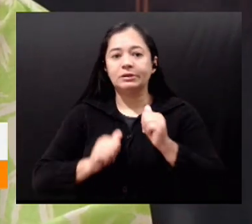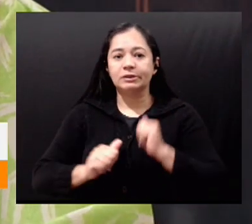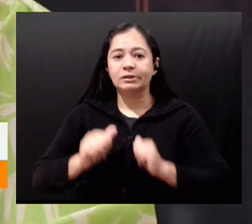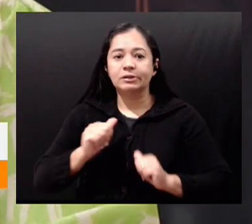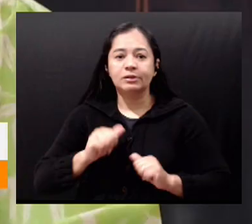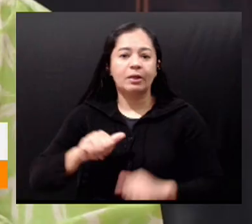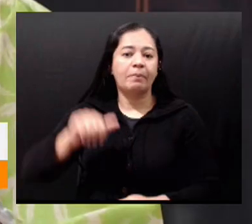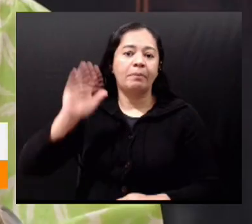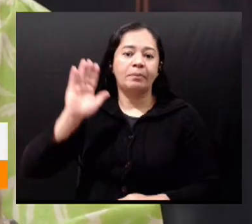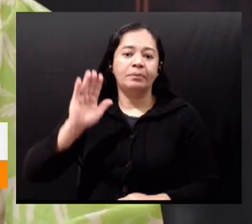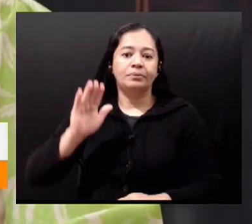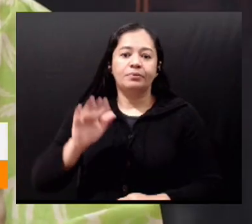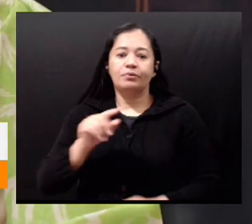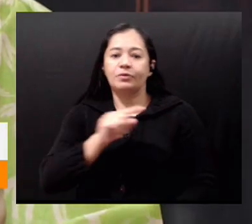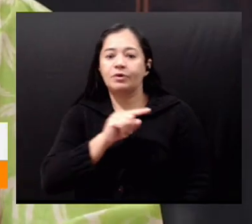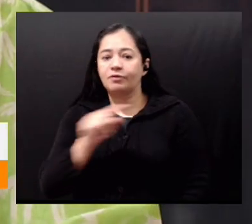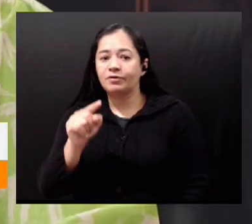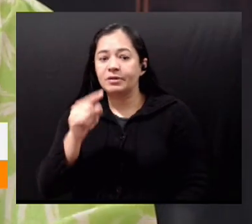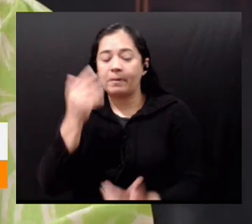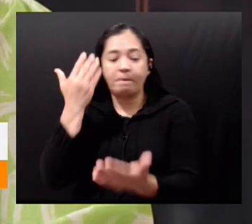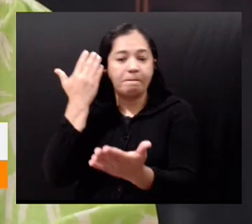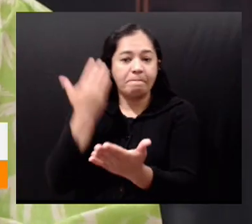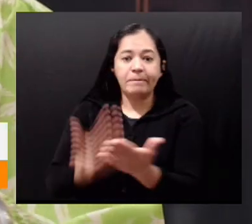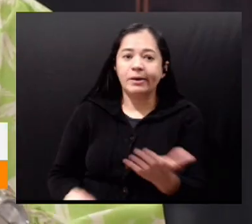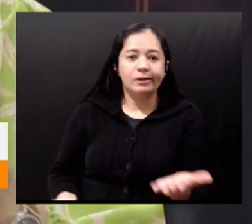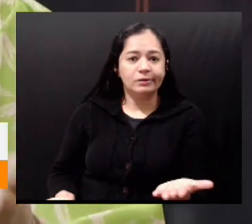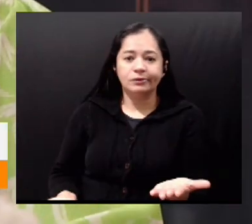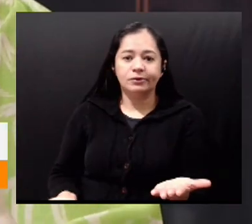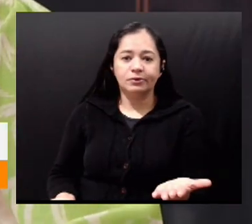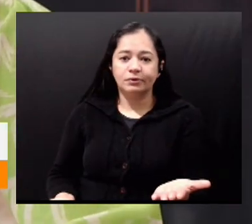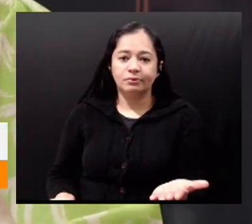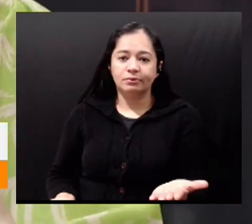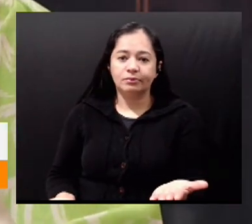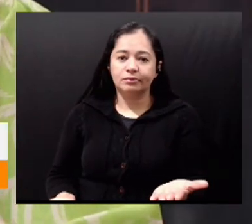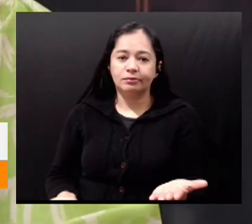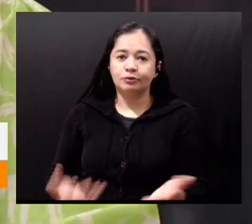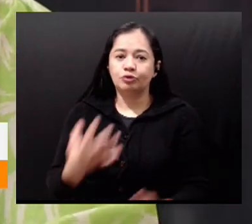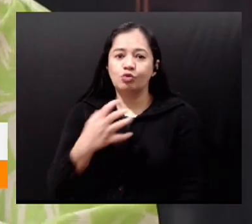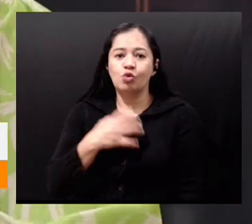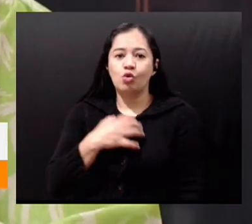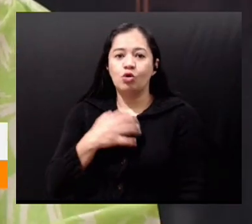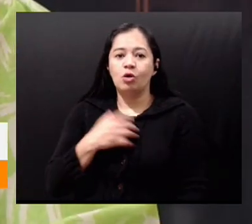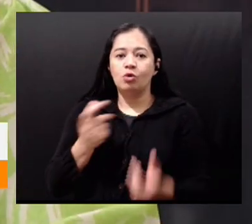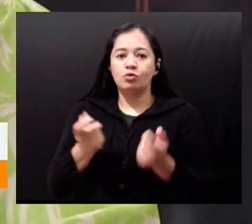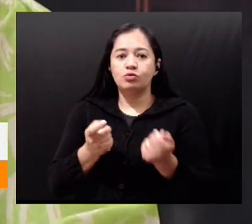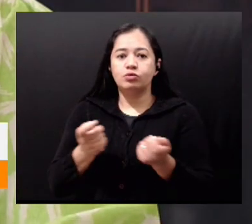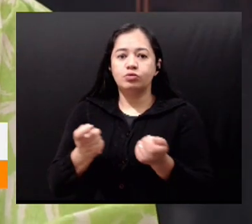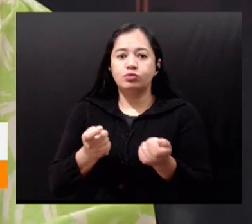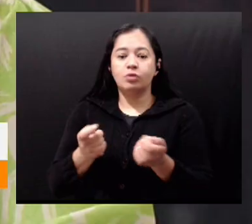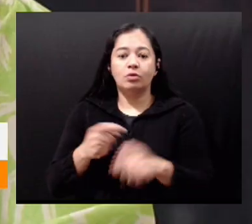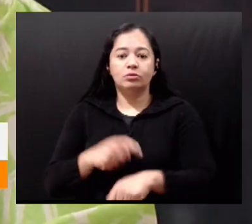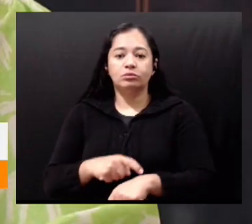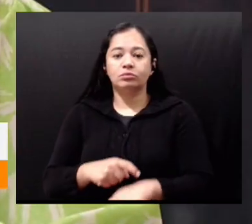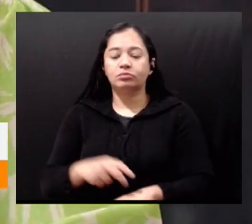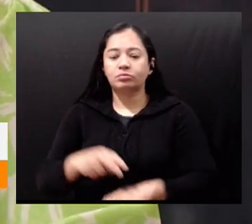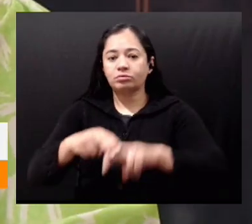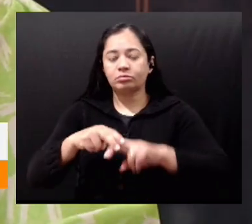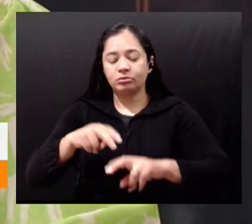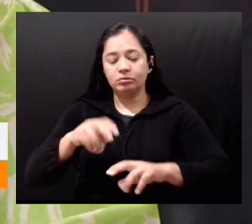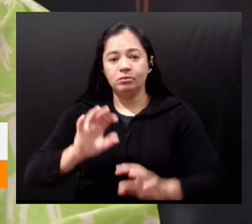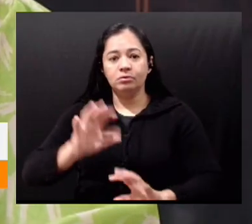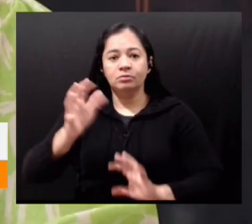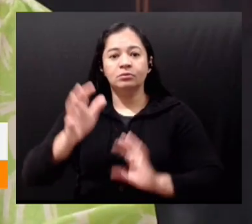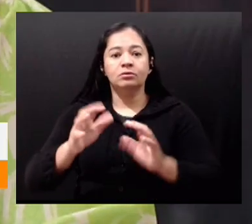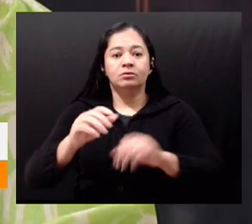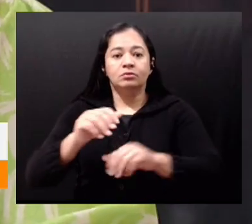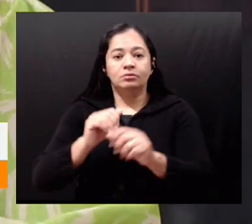vai perder, eh, essa forma de controlar o seu tempo e gera uma ansiedade. Então, ansiedade